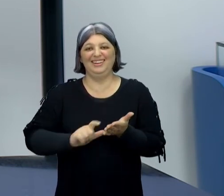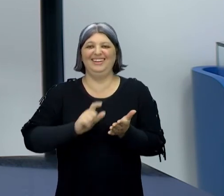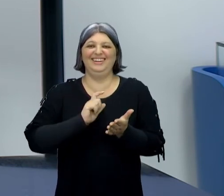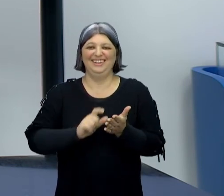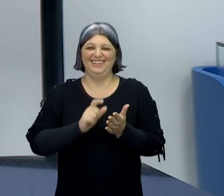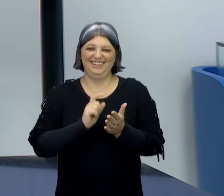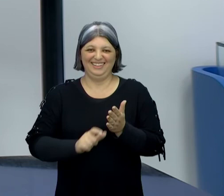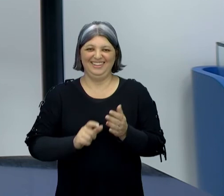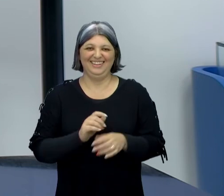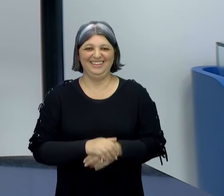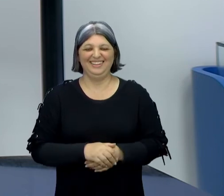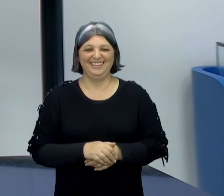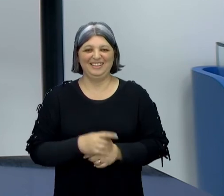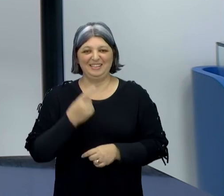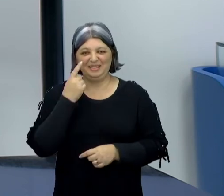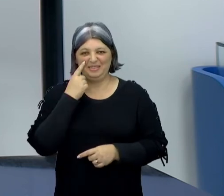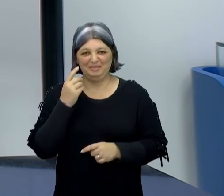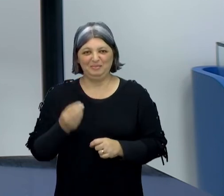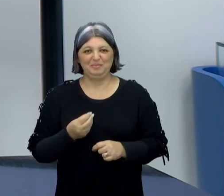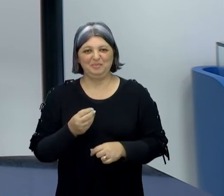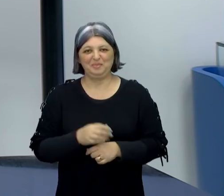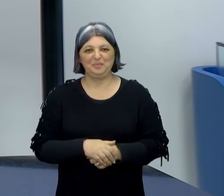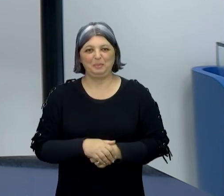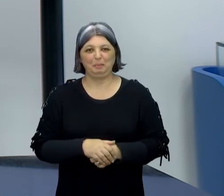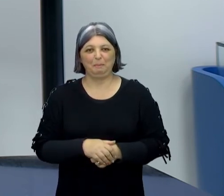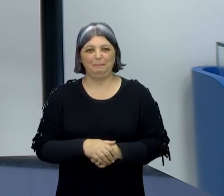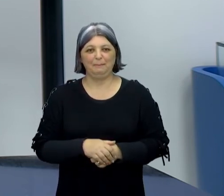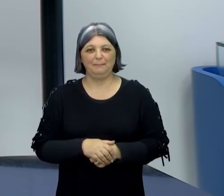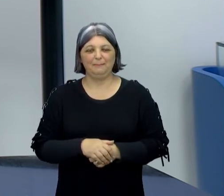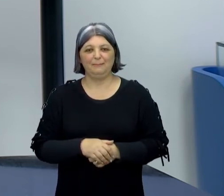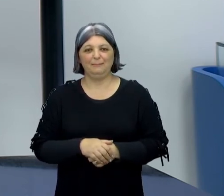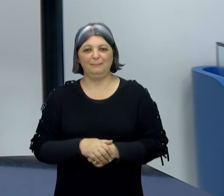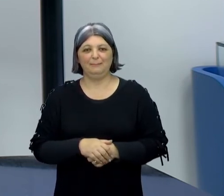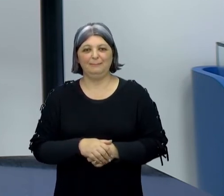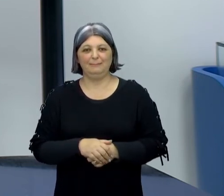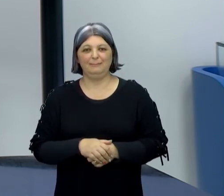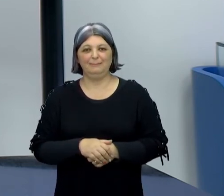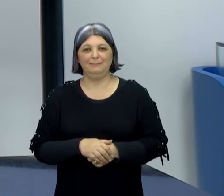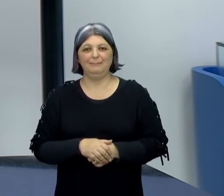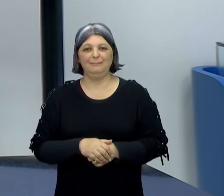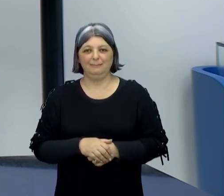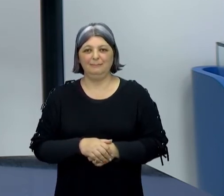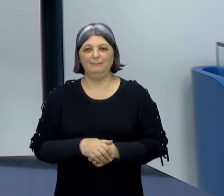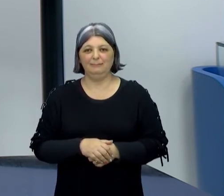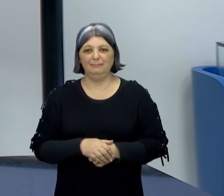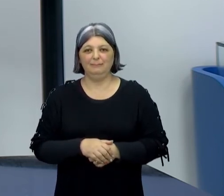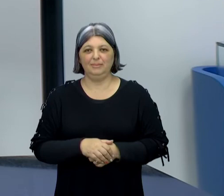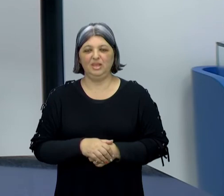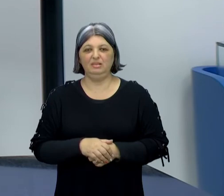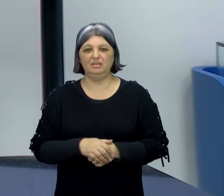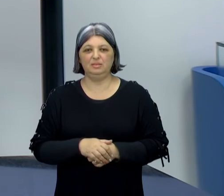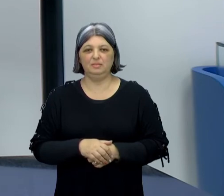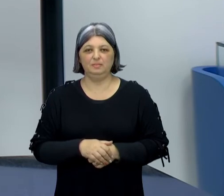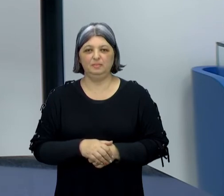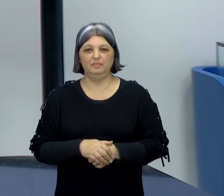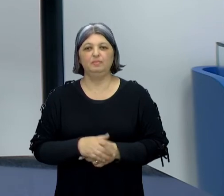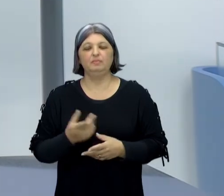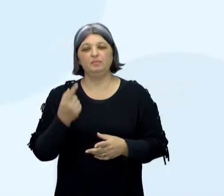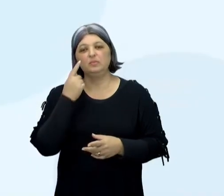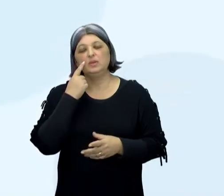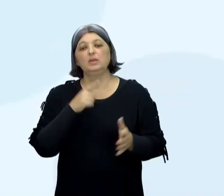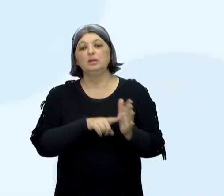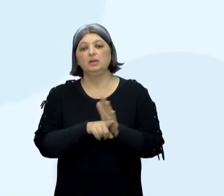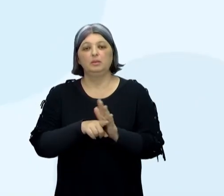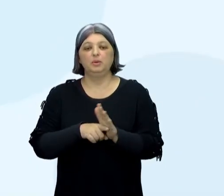uma pincelada, porque na aula que vem que a gente vai tratar bem aí do cartão de crédito. Queria que vocês pensassem aí